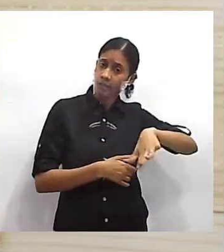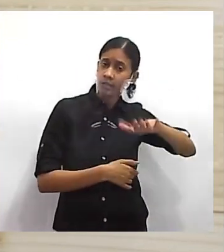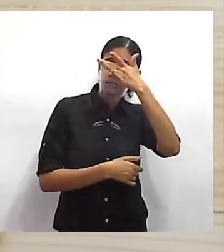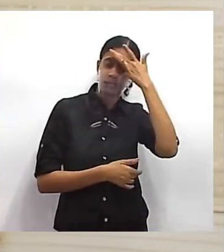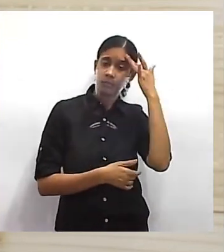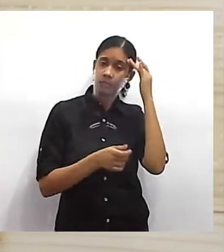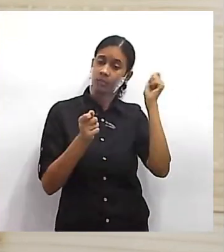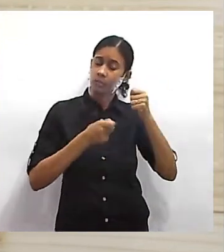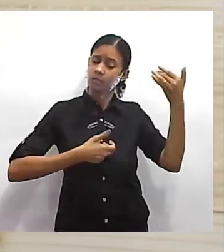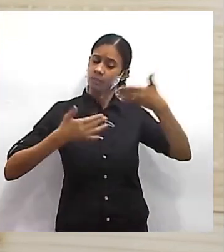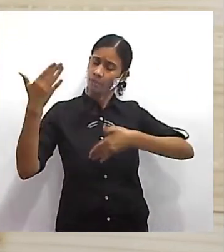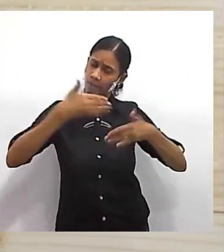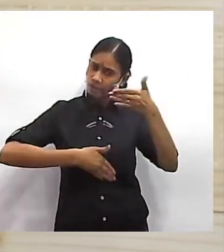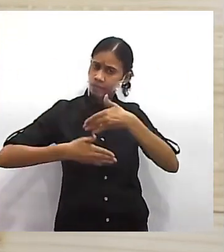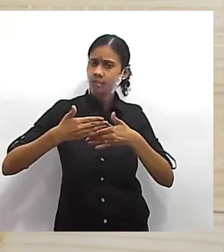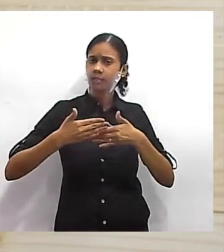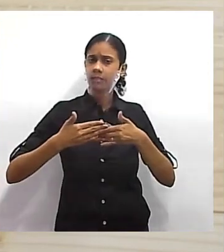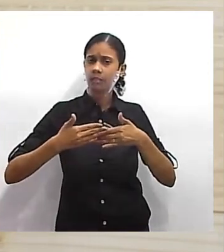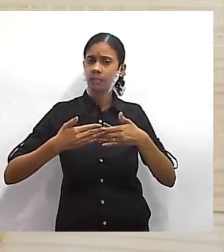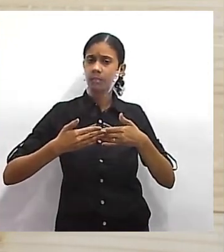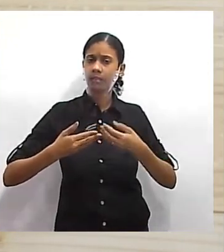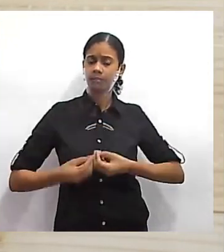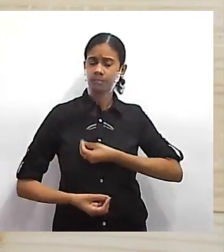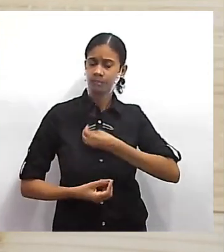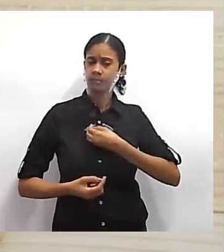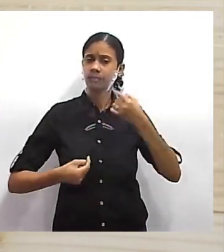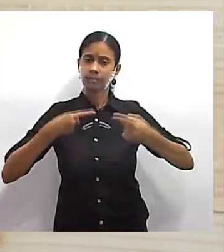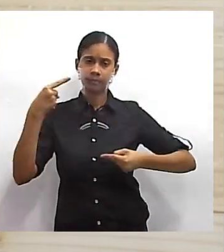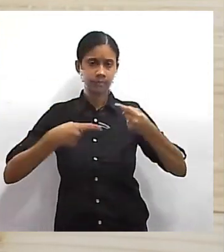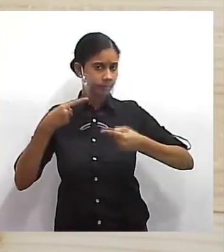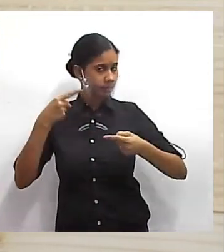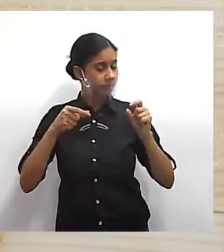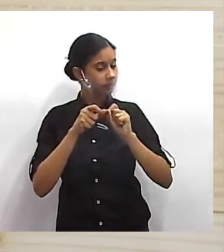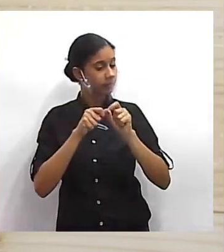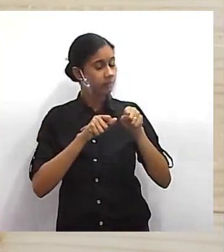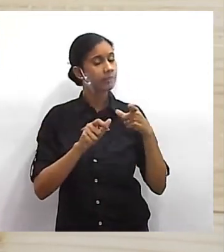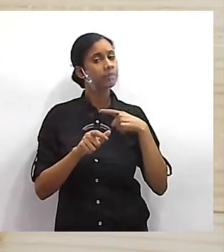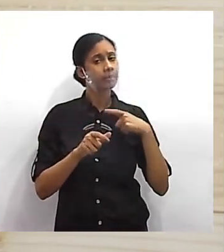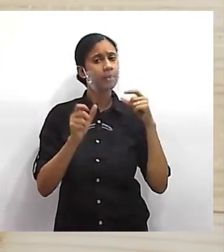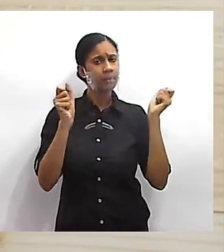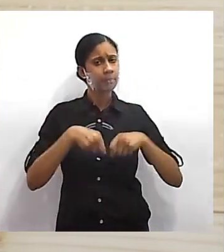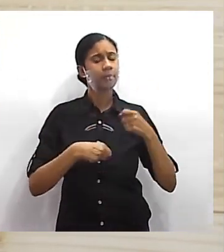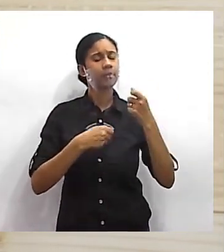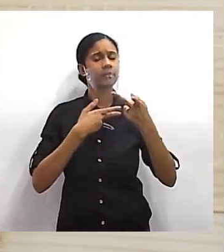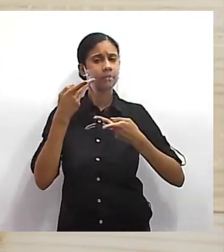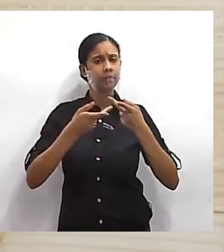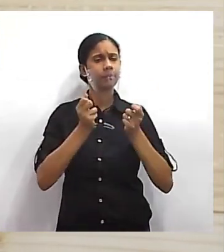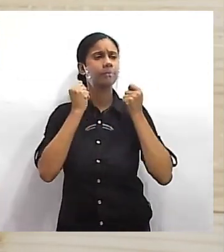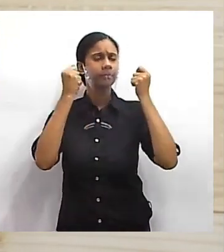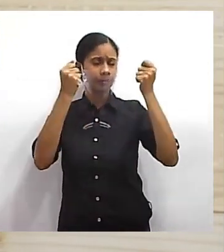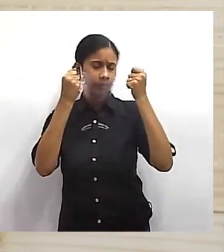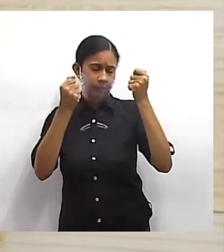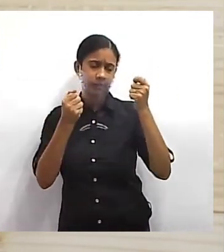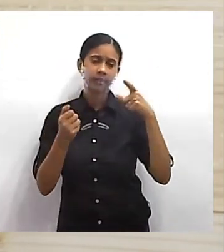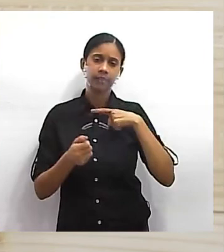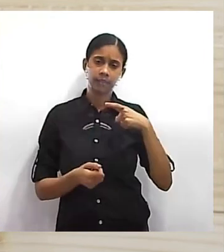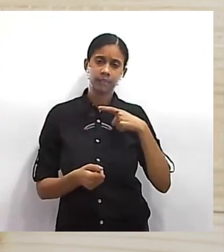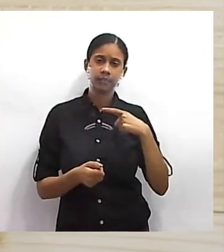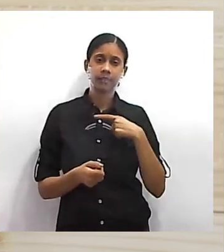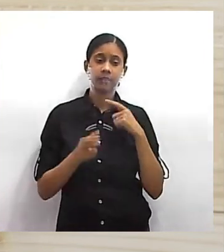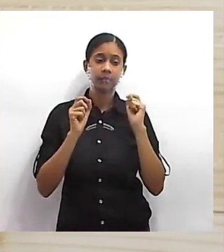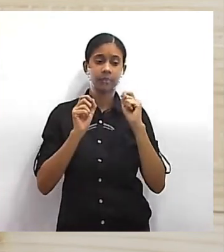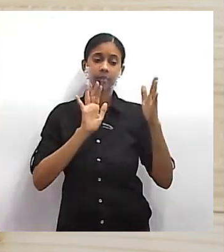vida pública, inserindo-os na sociedade, fazendo com que eles tenham voz, possam militar para ter as suas